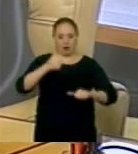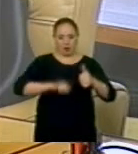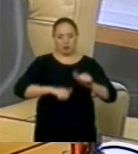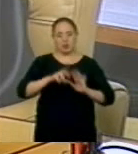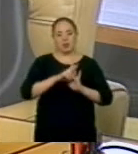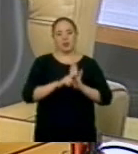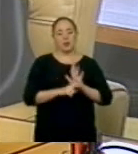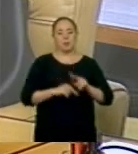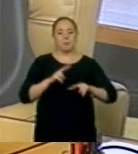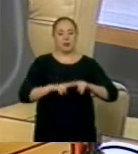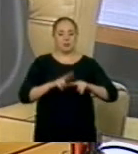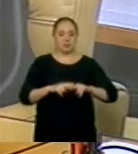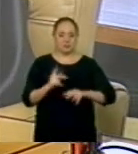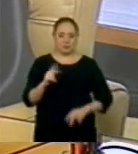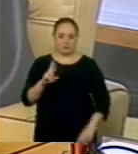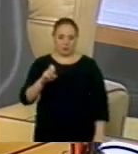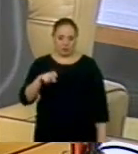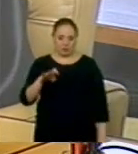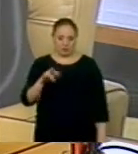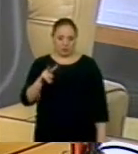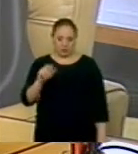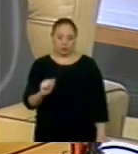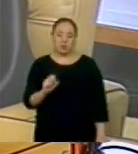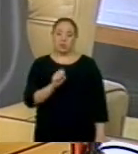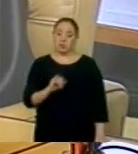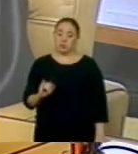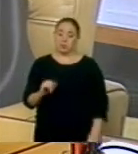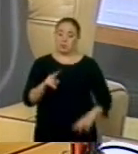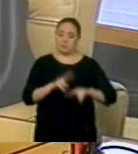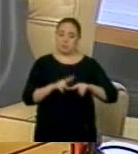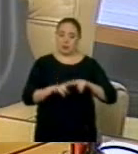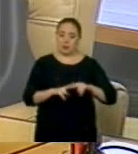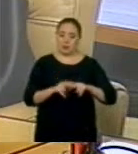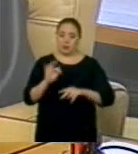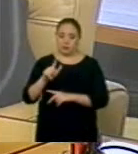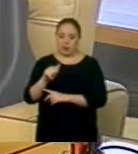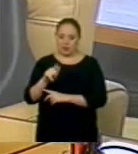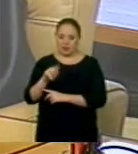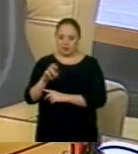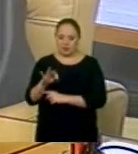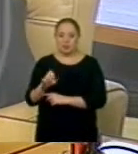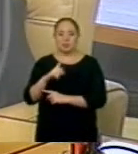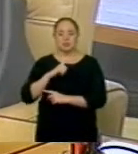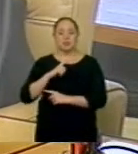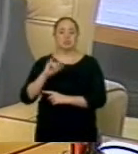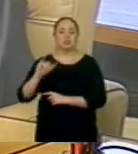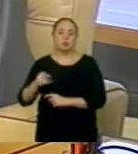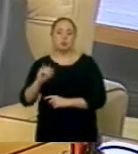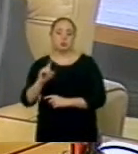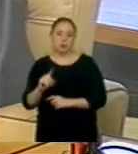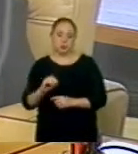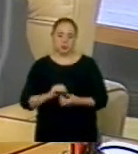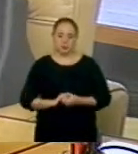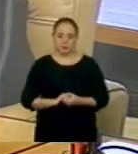prisão preventiva tão logo o auto de prisão em flagrante seja encaminhado em juízo. Diz o dispositivo que me permito ler.